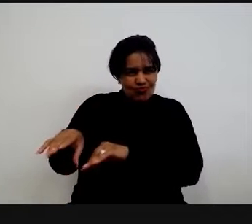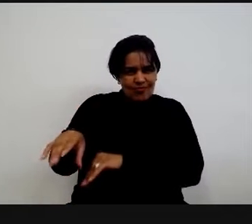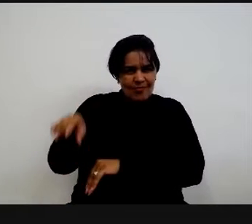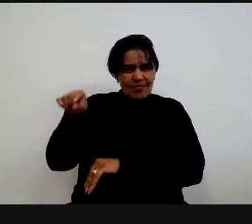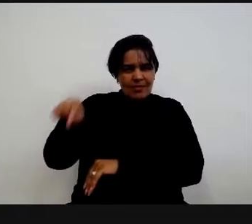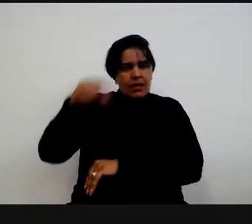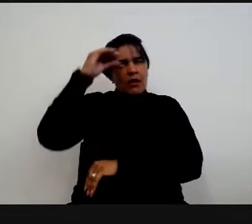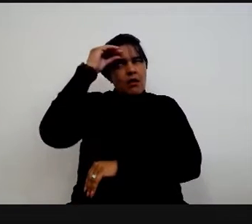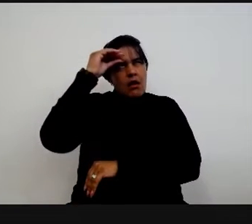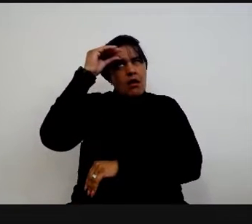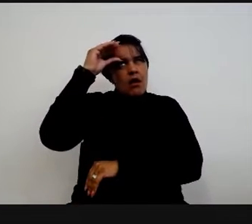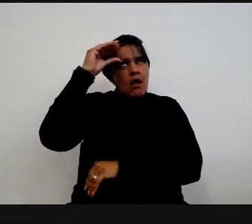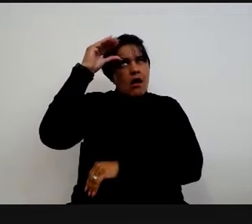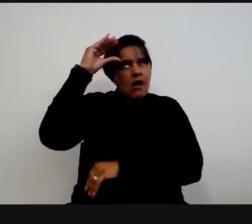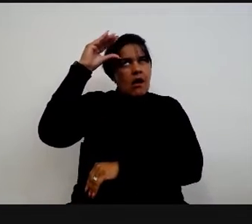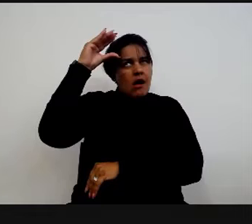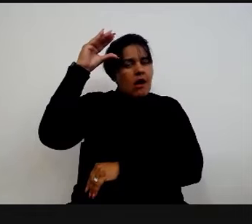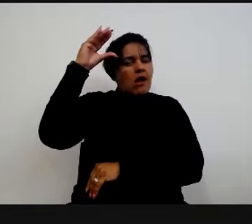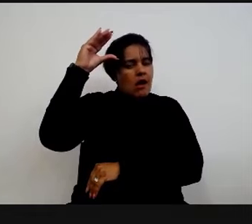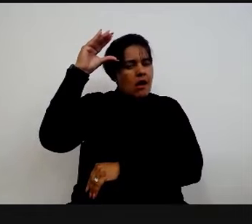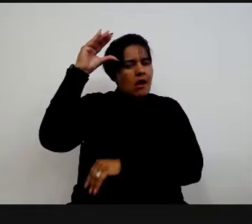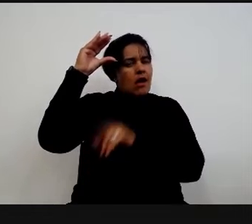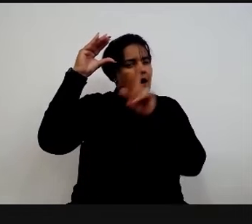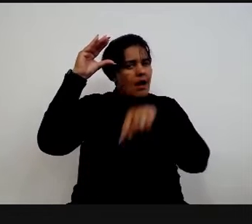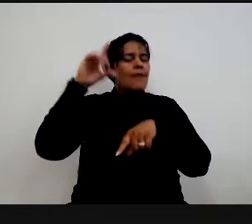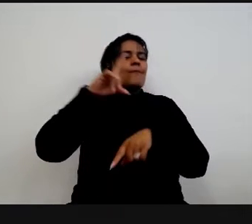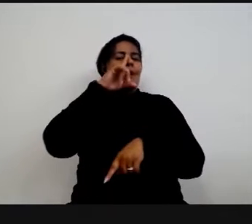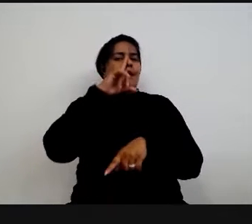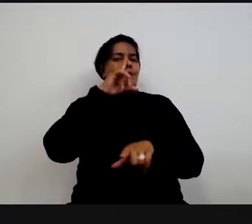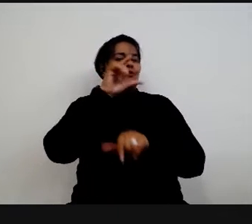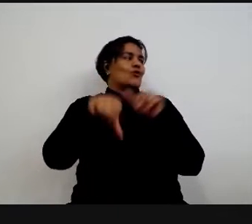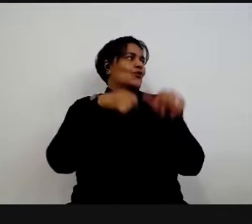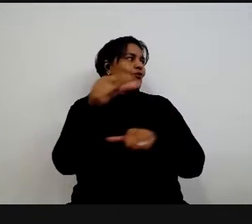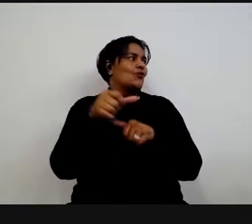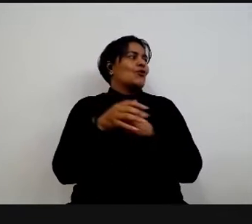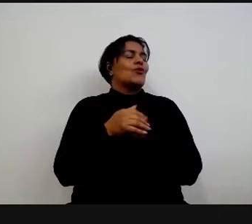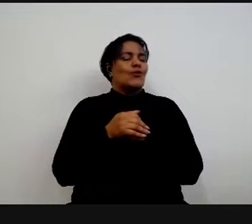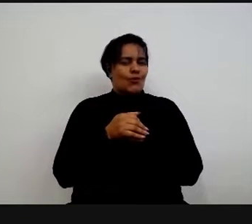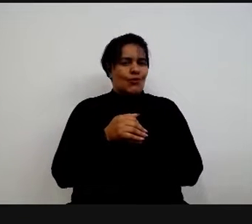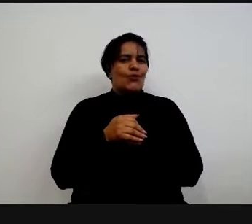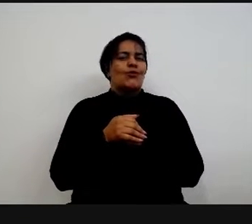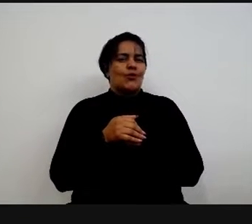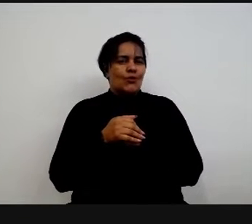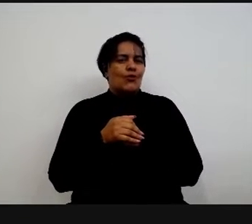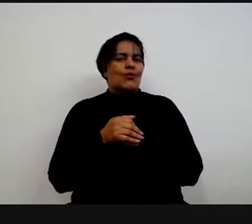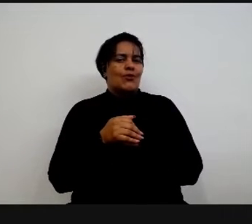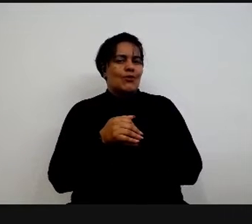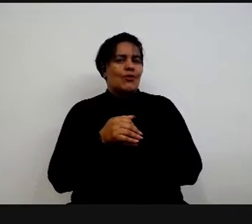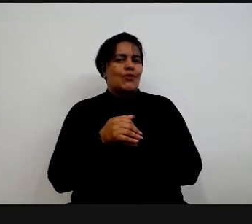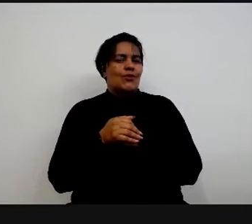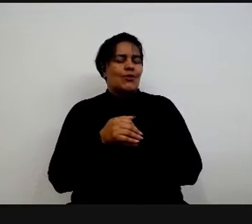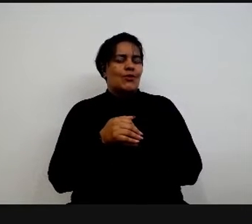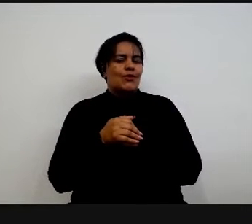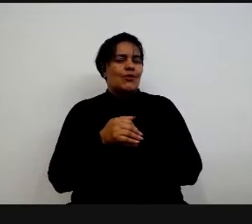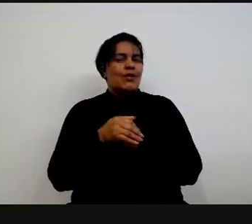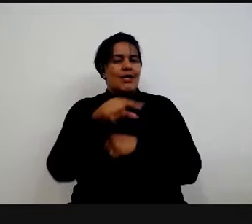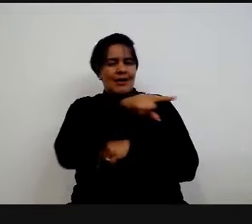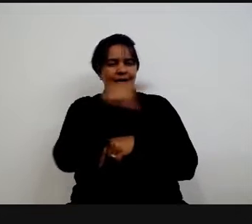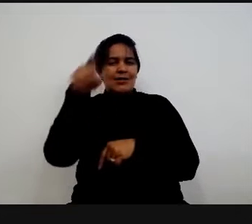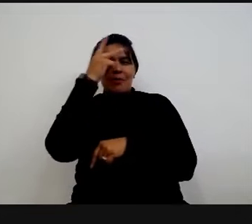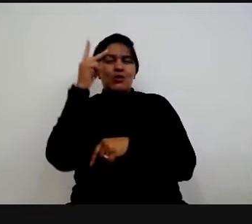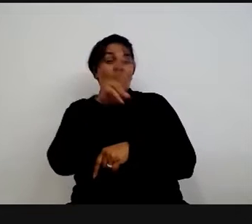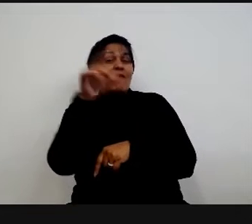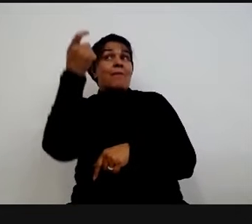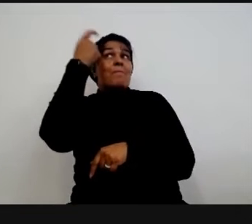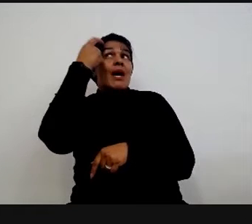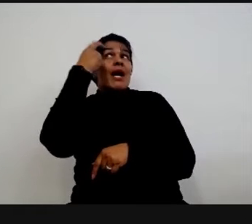tem um viés que se torna perigoso. Ensina as pessoas a pensar. Esse é o grande problema